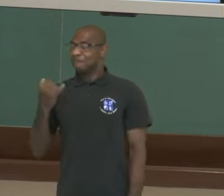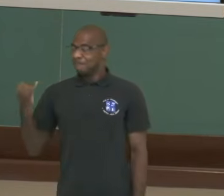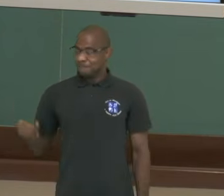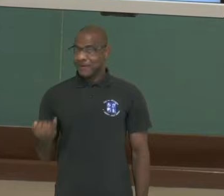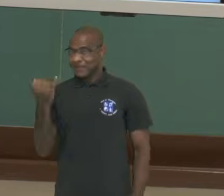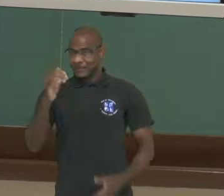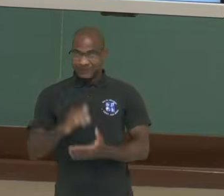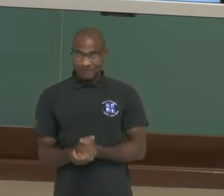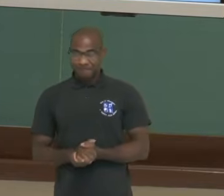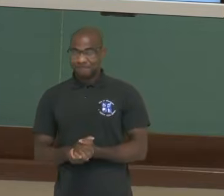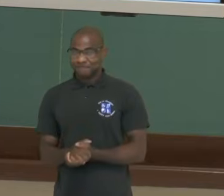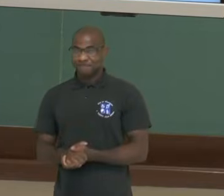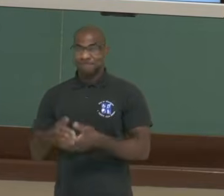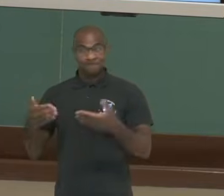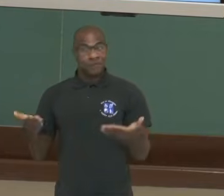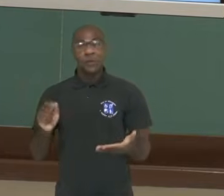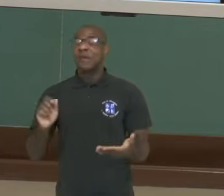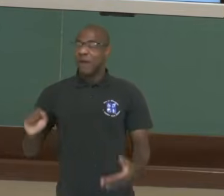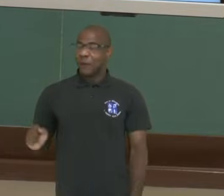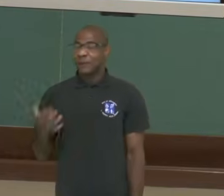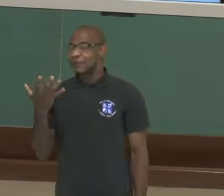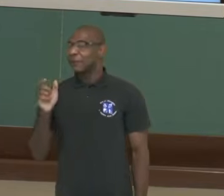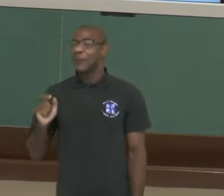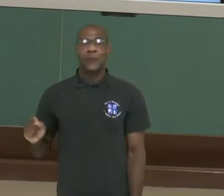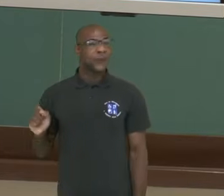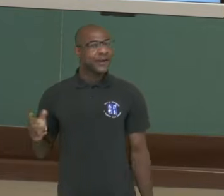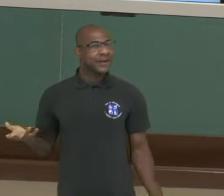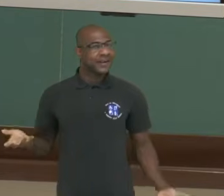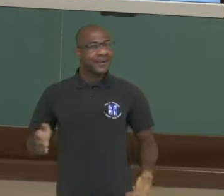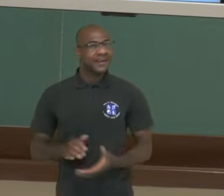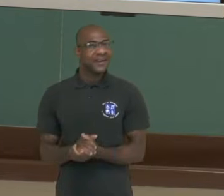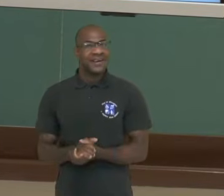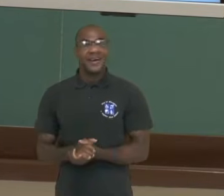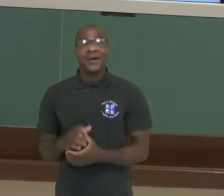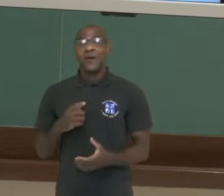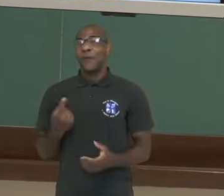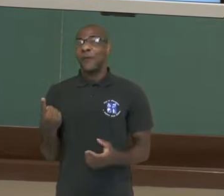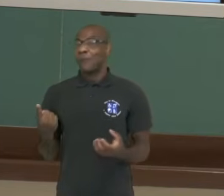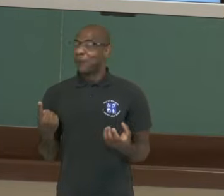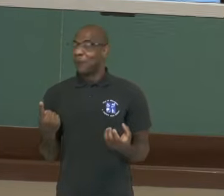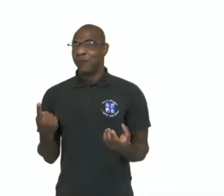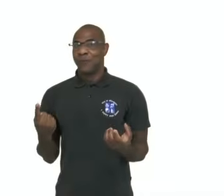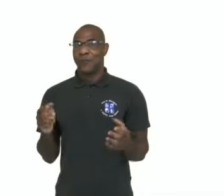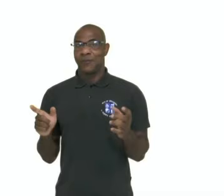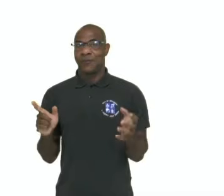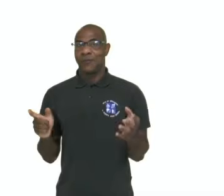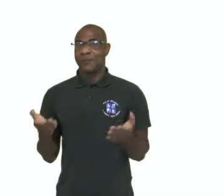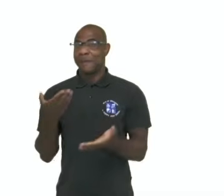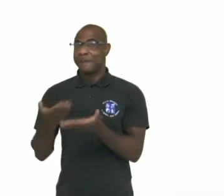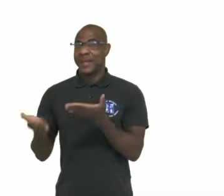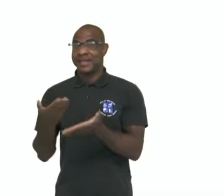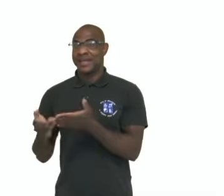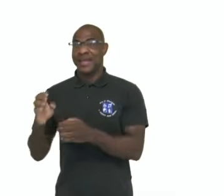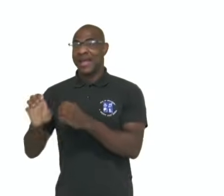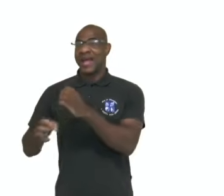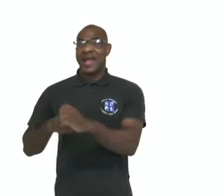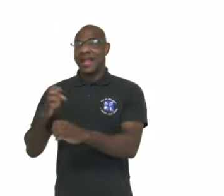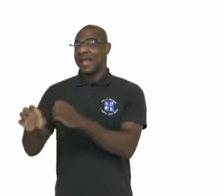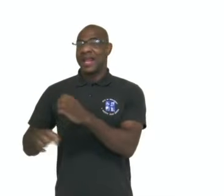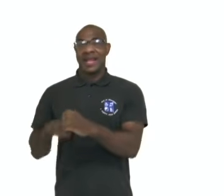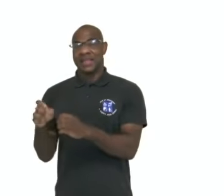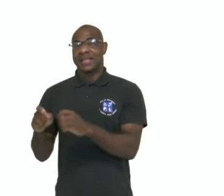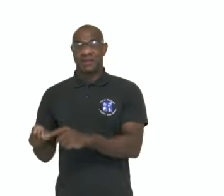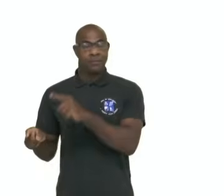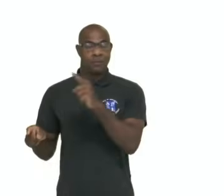ser diferente. O que vai acontecer? Um vai perder elétrons para